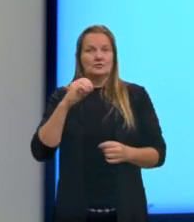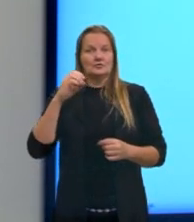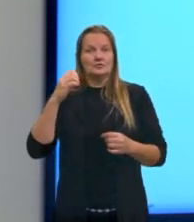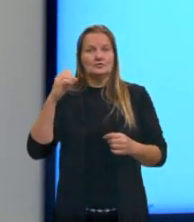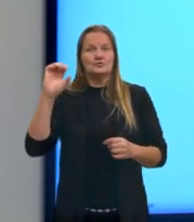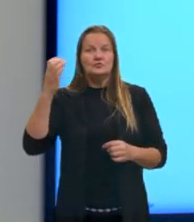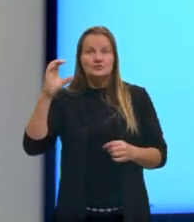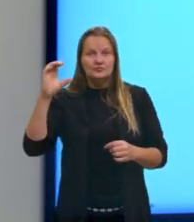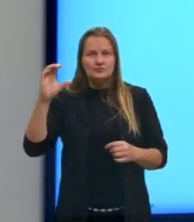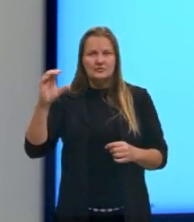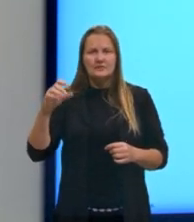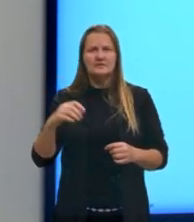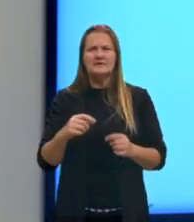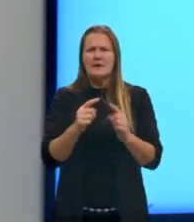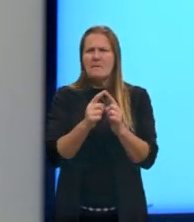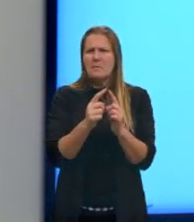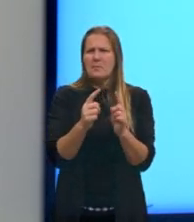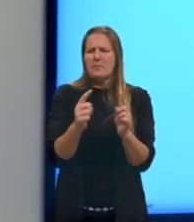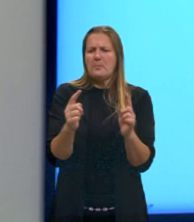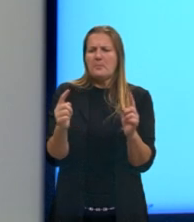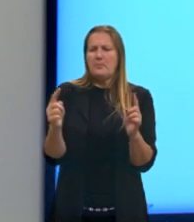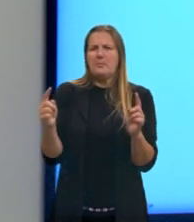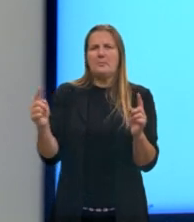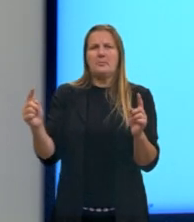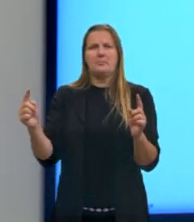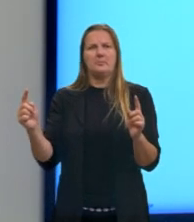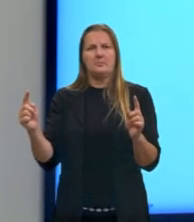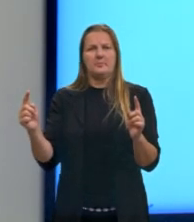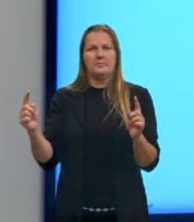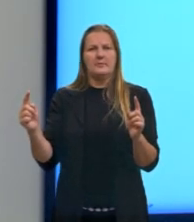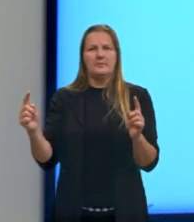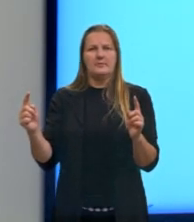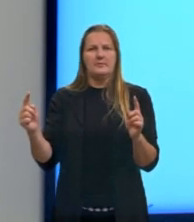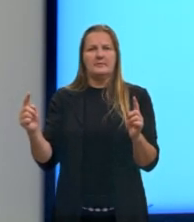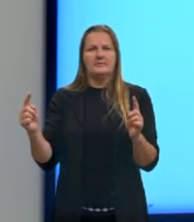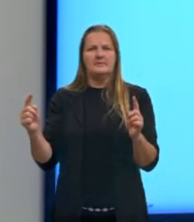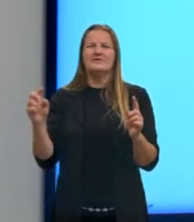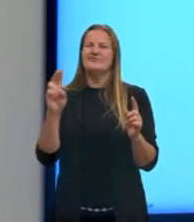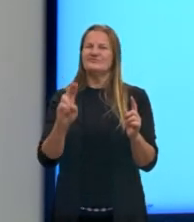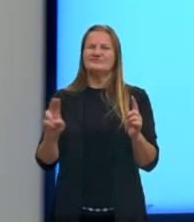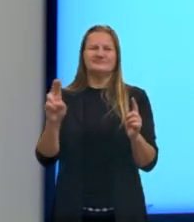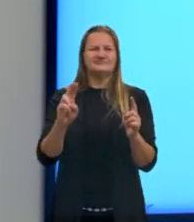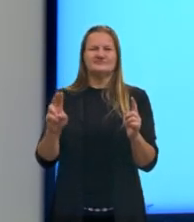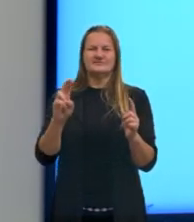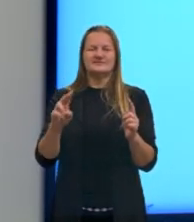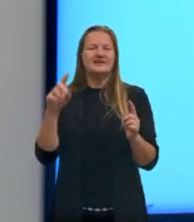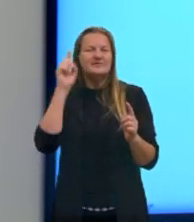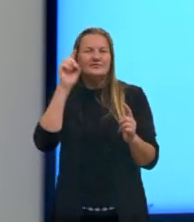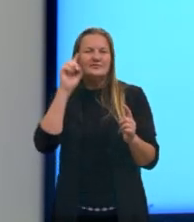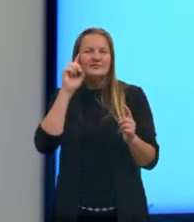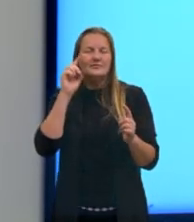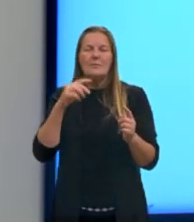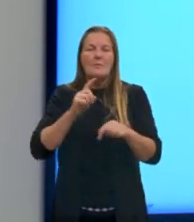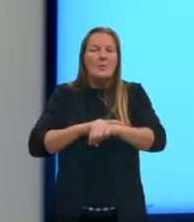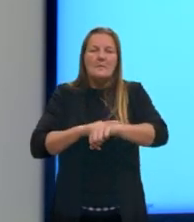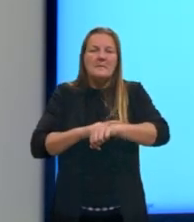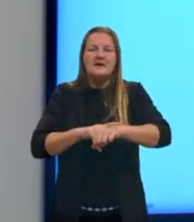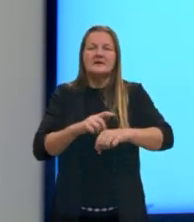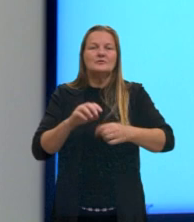ele vai ficar desse tamanho é um número muito grande para gente ficar utilizando a todo momento